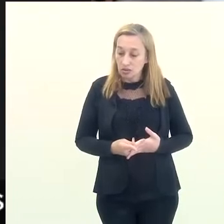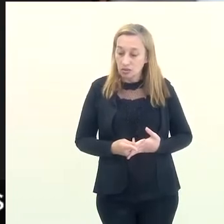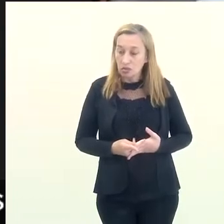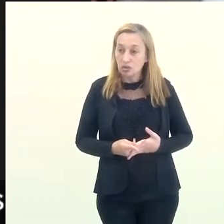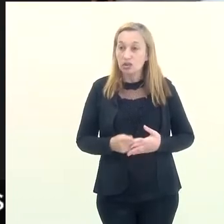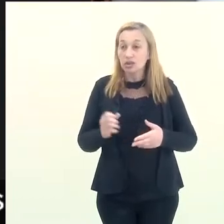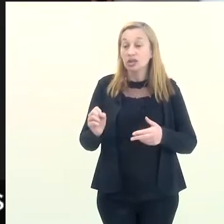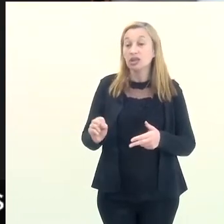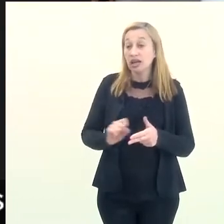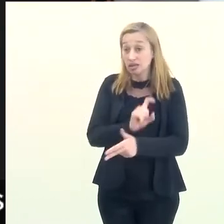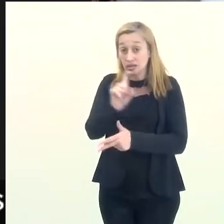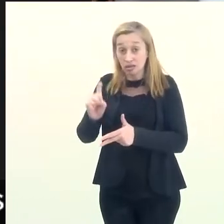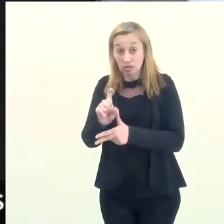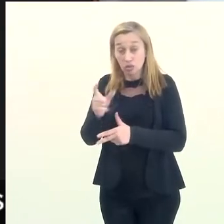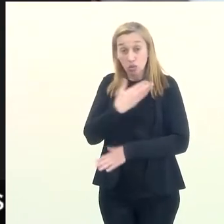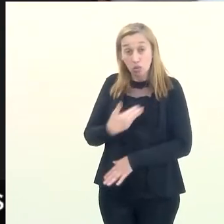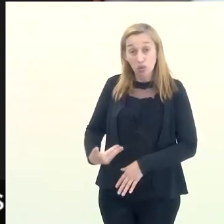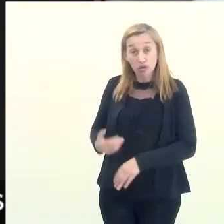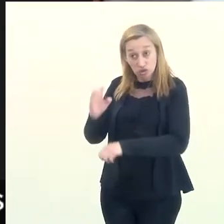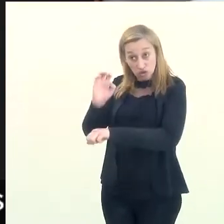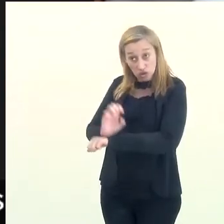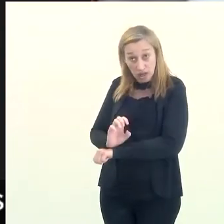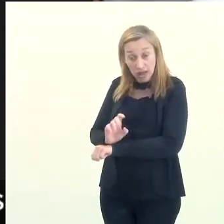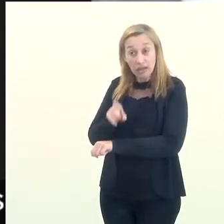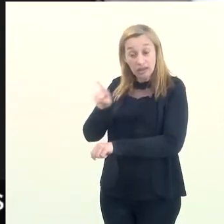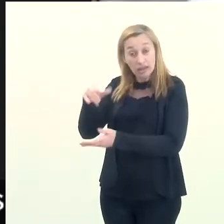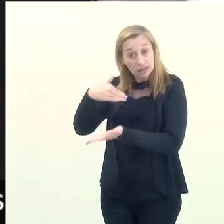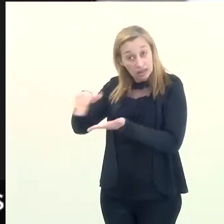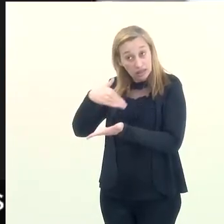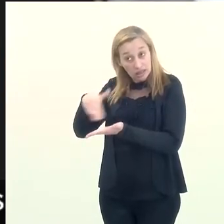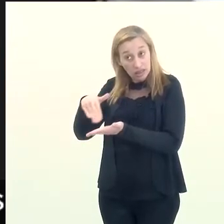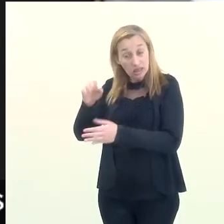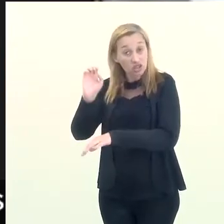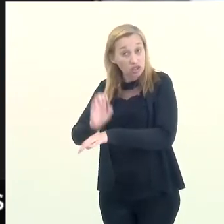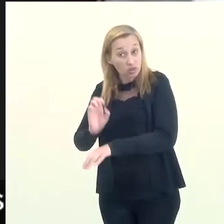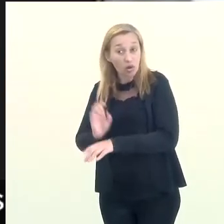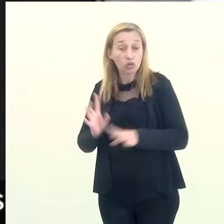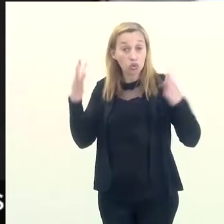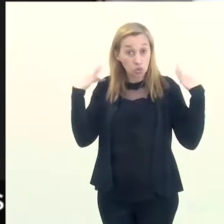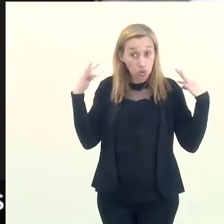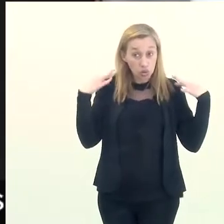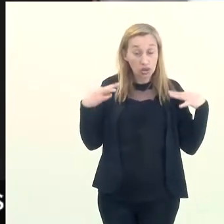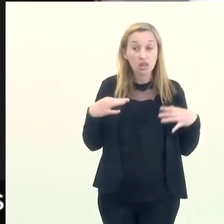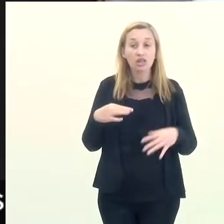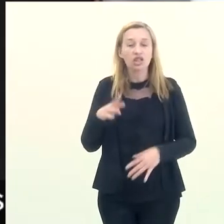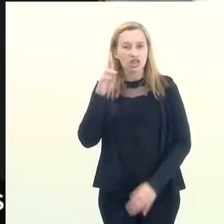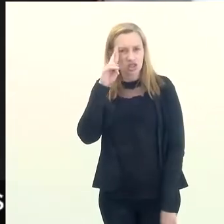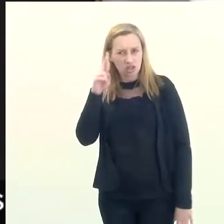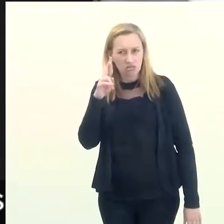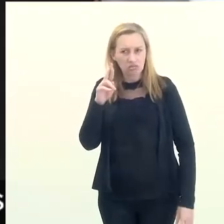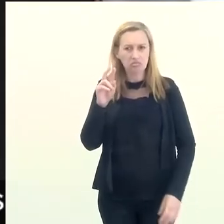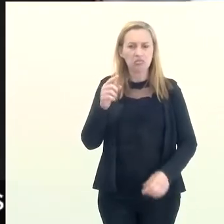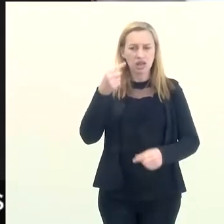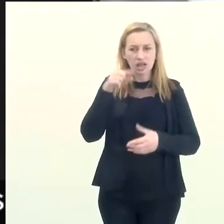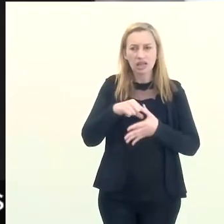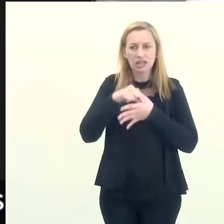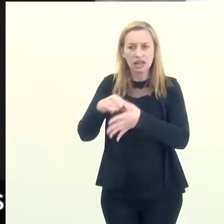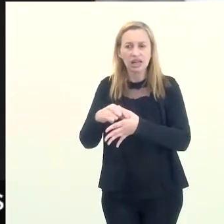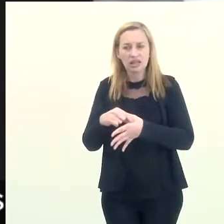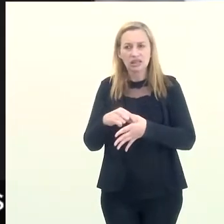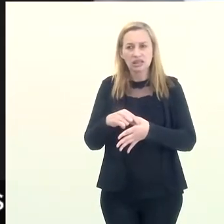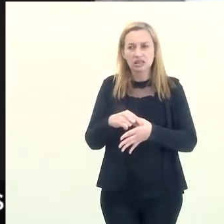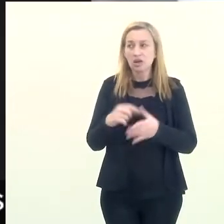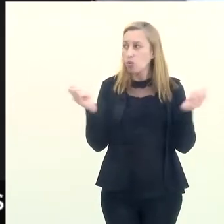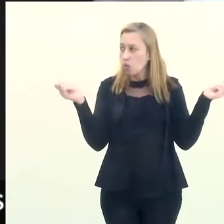no lado do executivo, do governo do Estado. Tem lá a Secretaria Estadual de Turismo, que é capitaneada, que é liderada